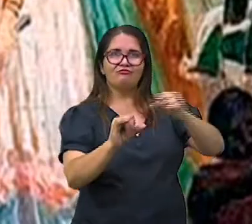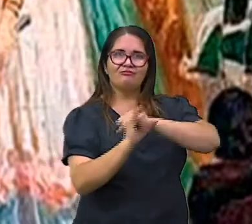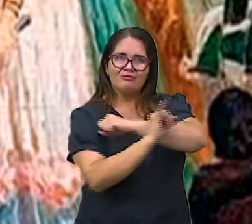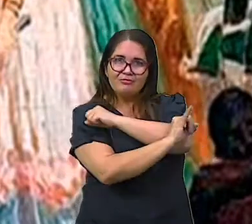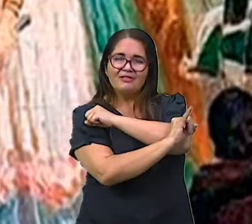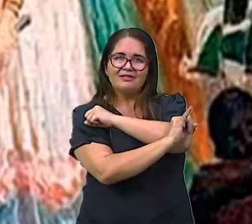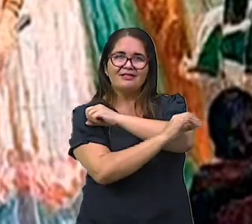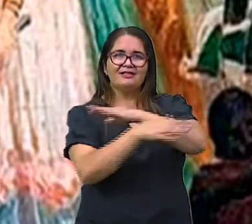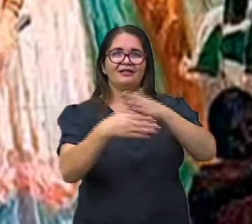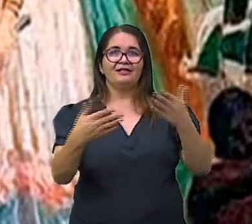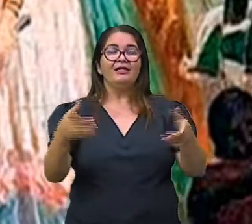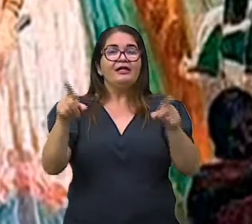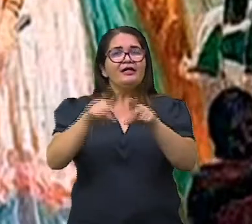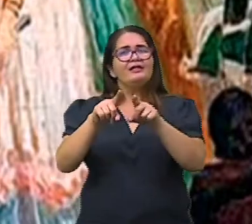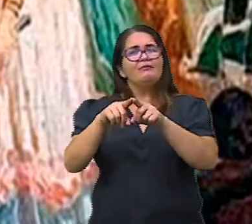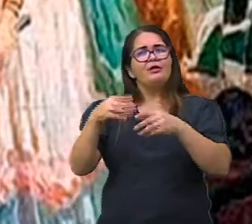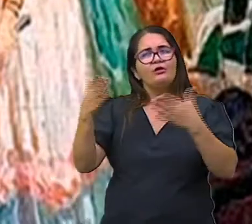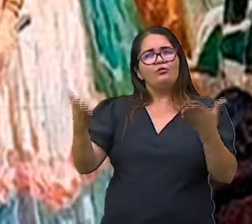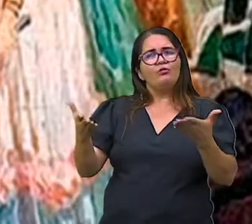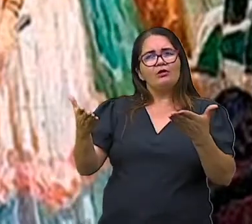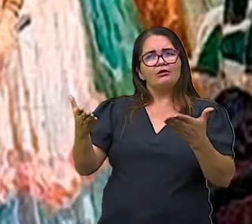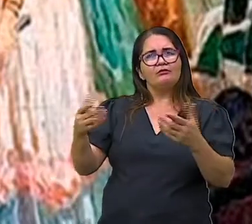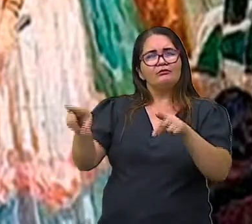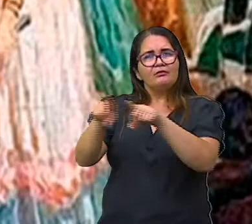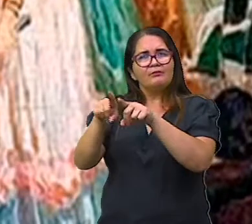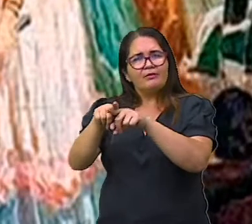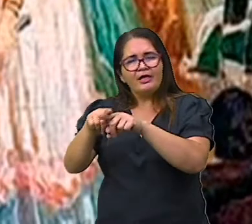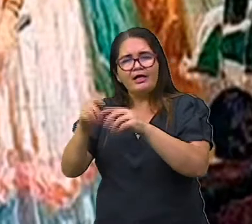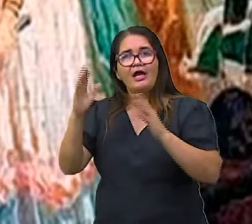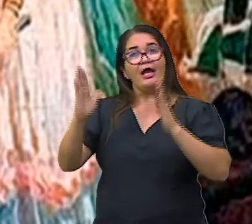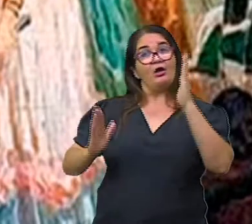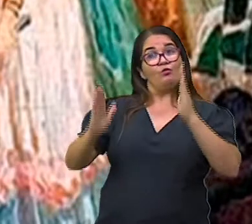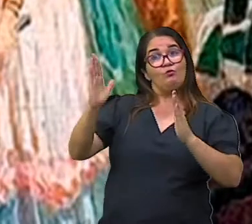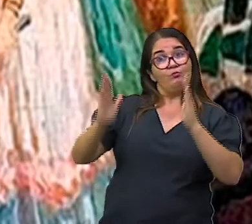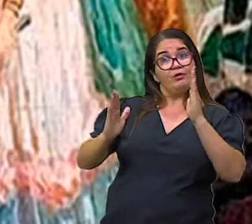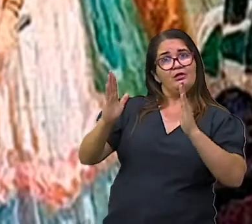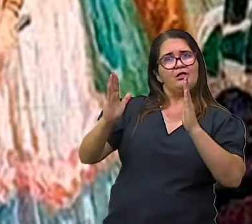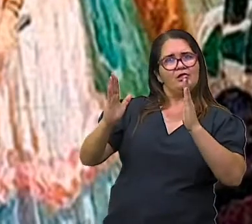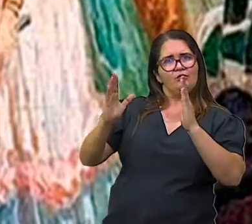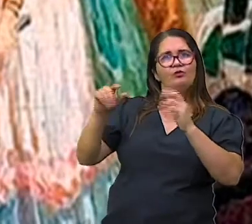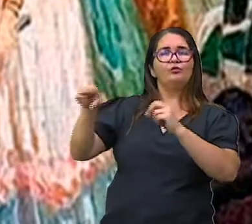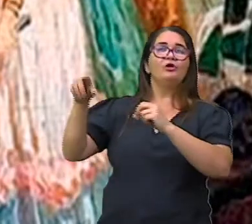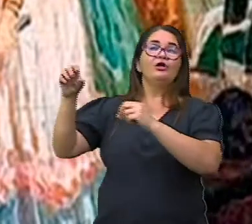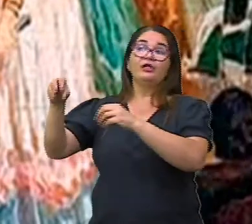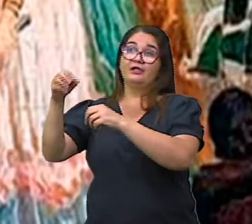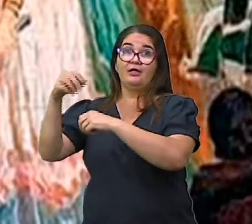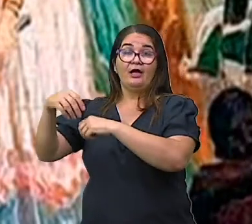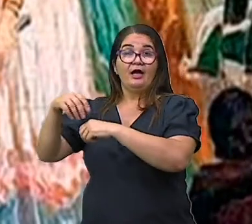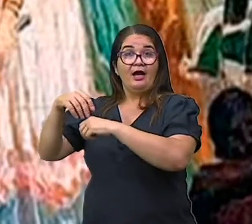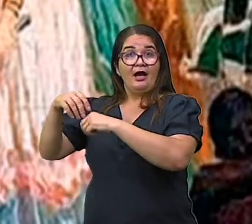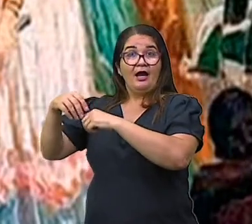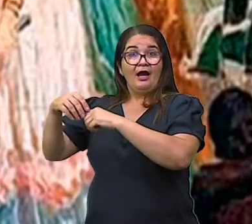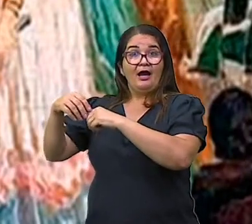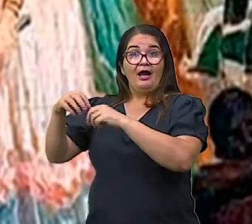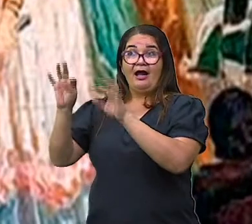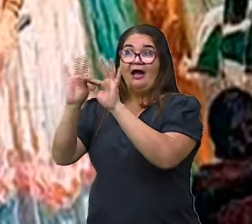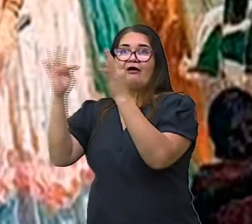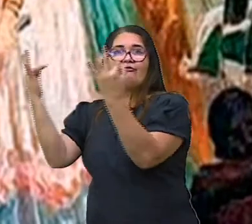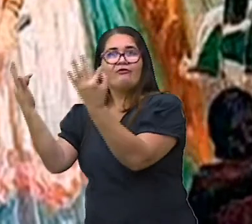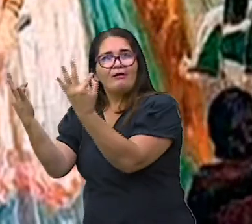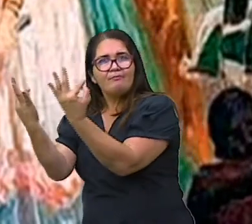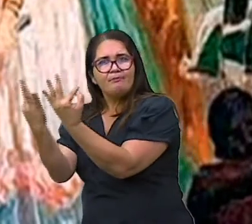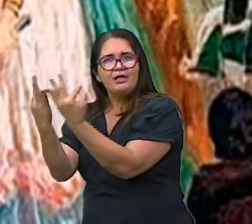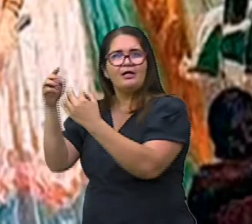real portuguesa se muda para o Brasil, dando início ao período joanino. A mudança da família